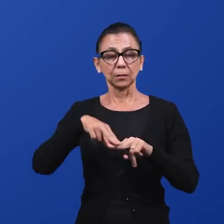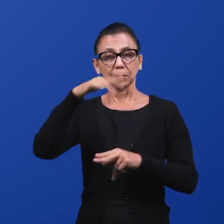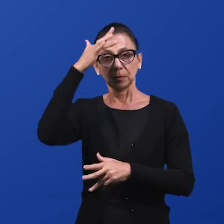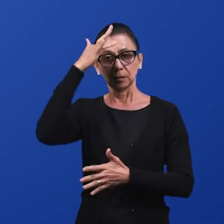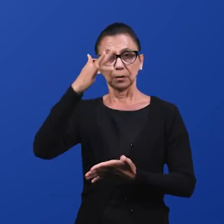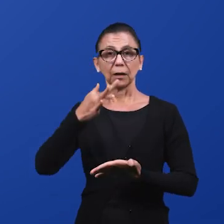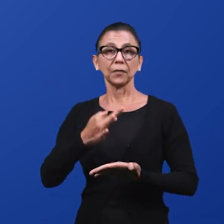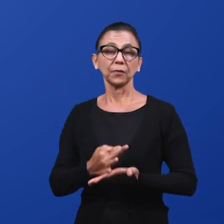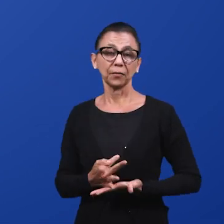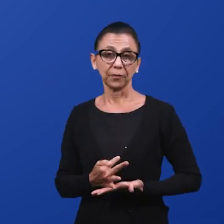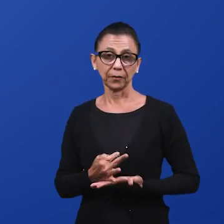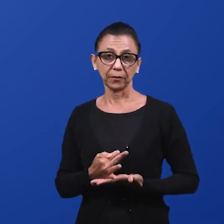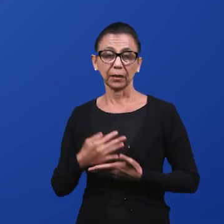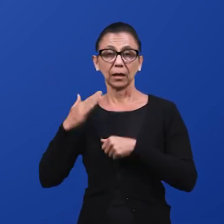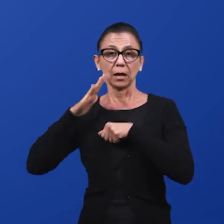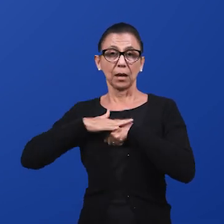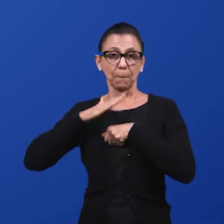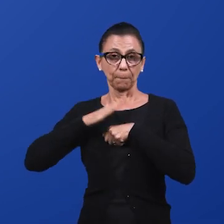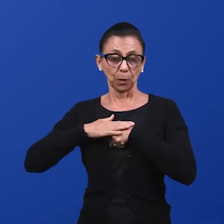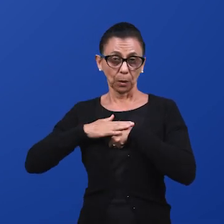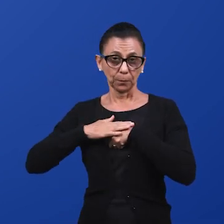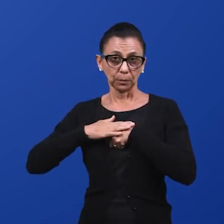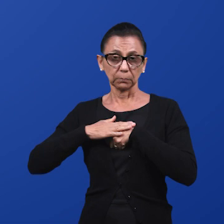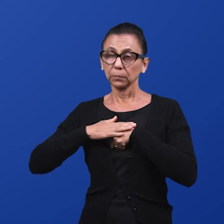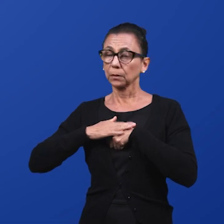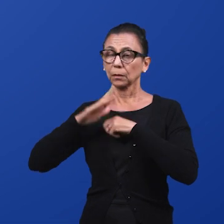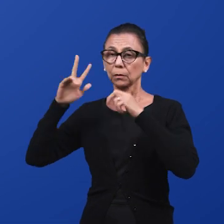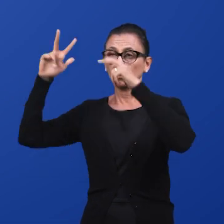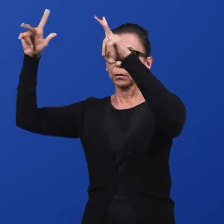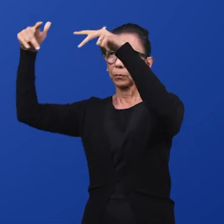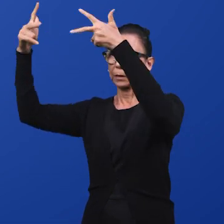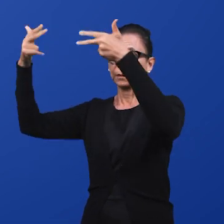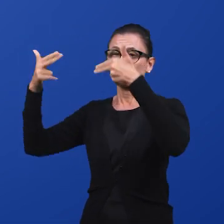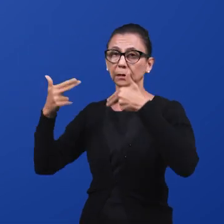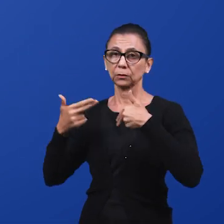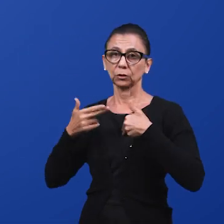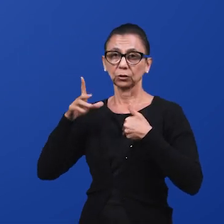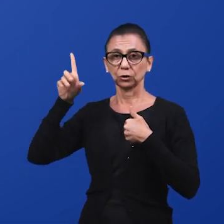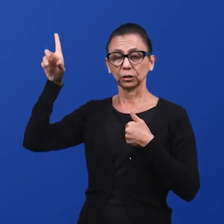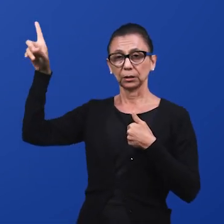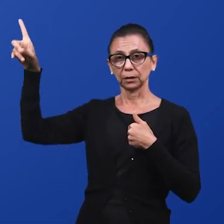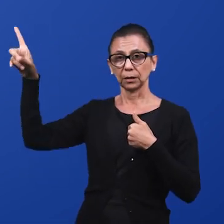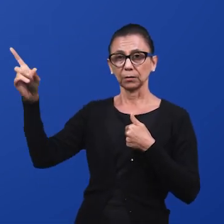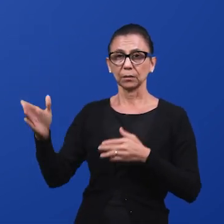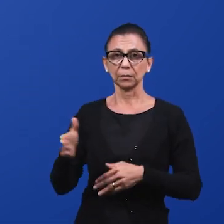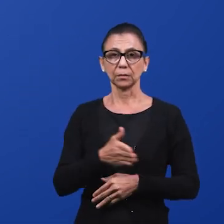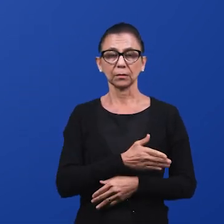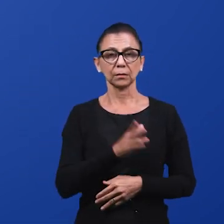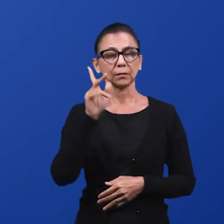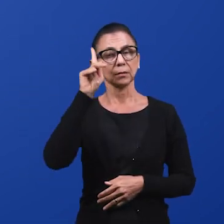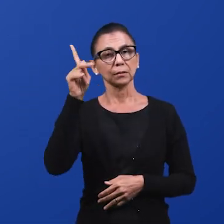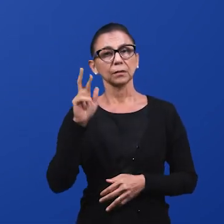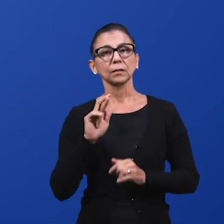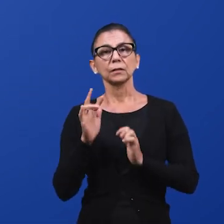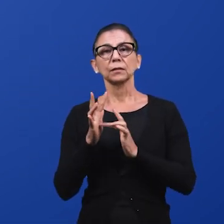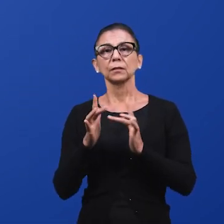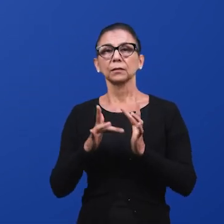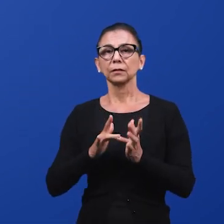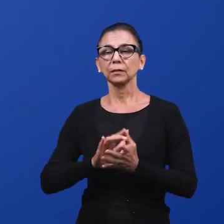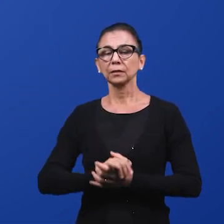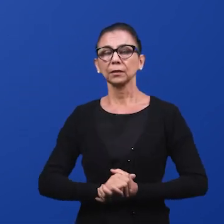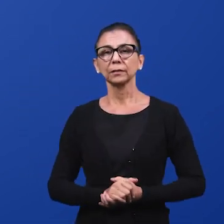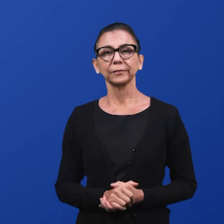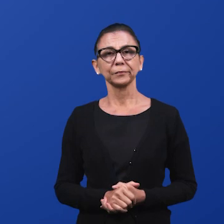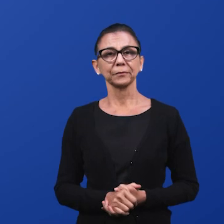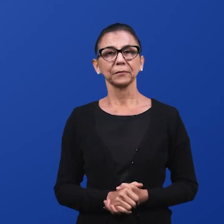fé. Isto não vem de vós, é dom de Deus. Na paz do Senhor Jesus. Irmãos, a paz do Senhor Jesus. Respondendo à